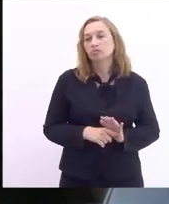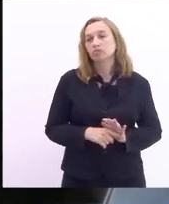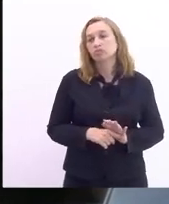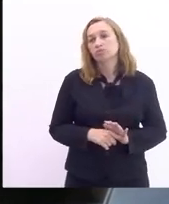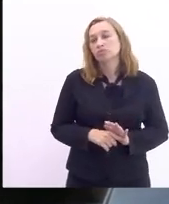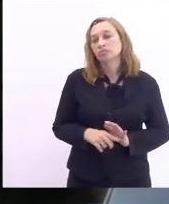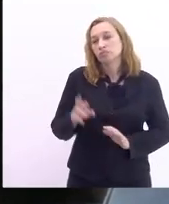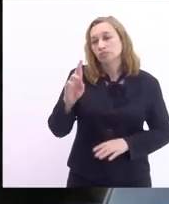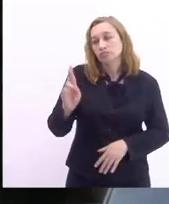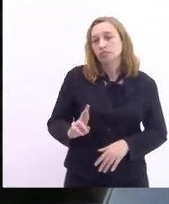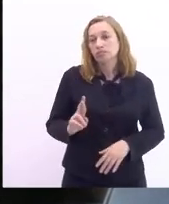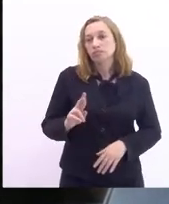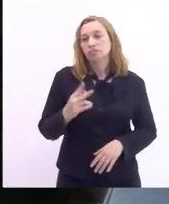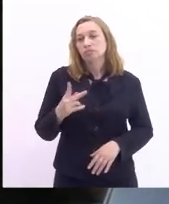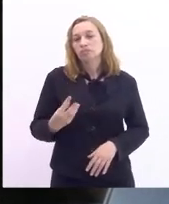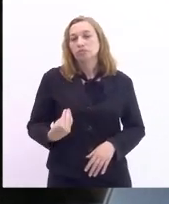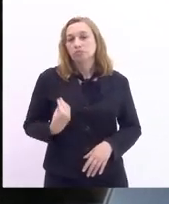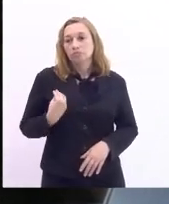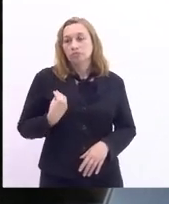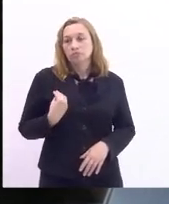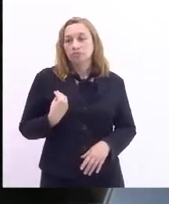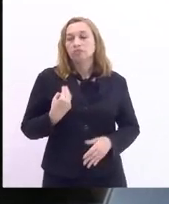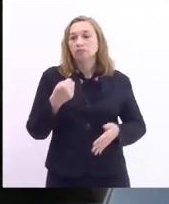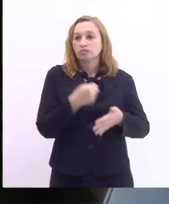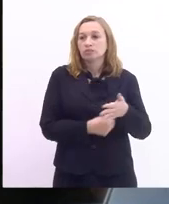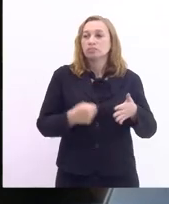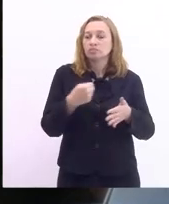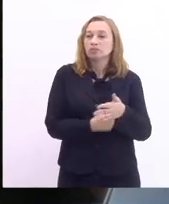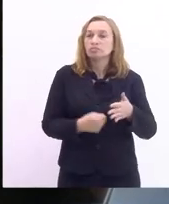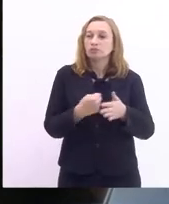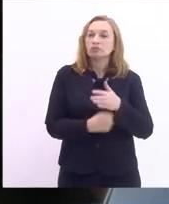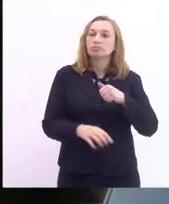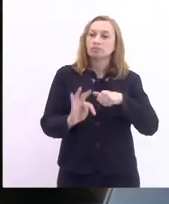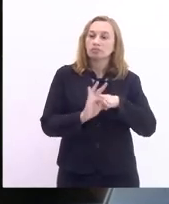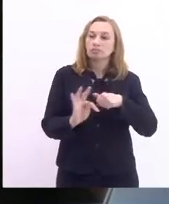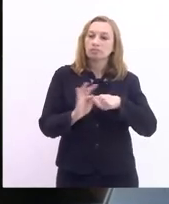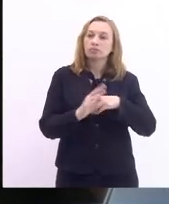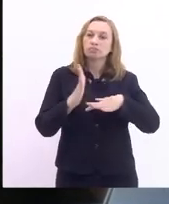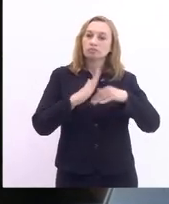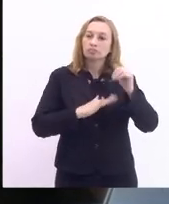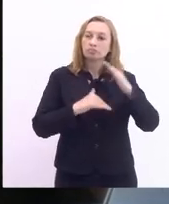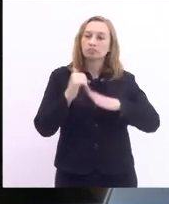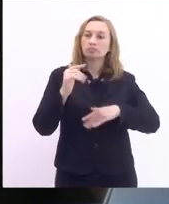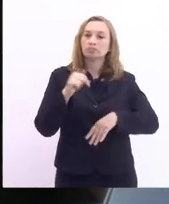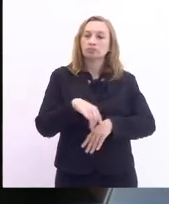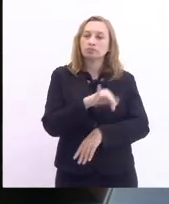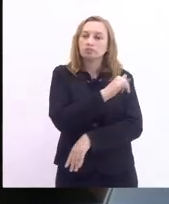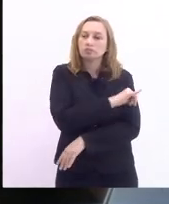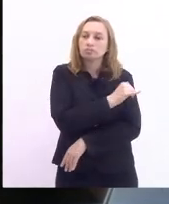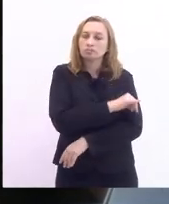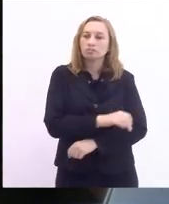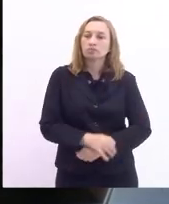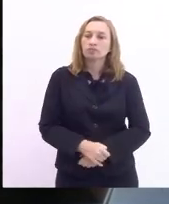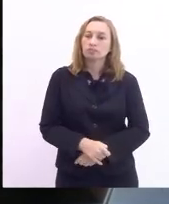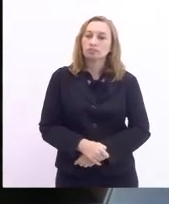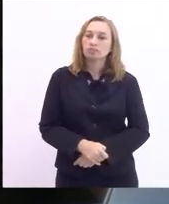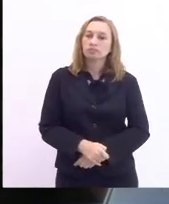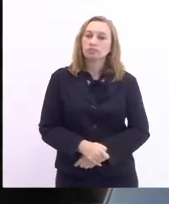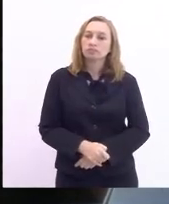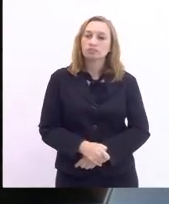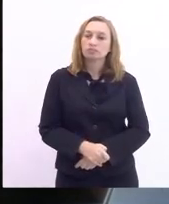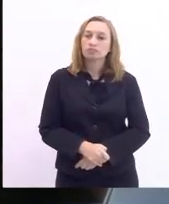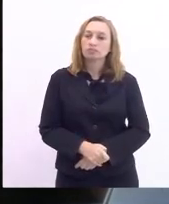a razão da sua existência que é lutar pelos técnicos profissionais aqui do Rio de Janeiro